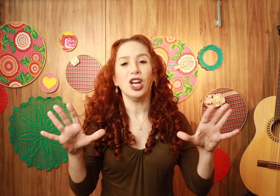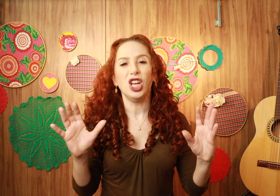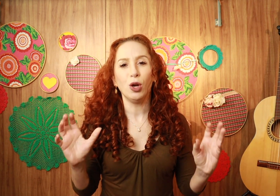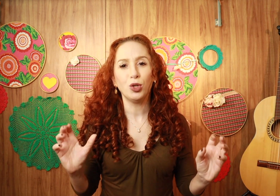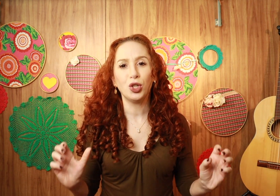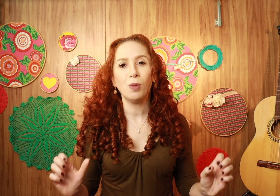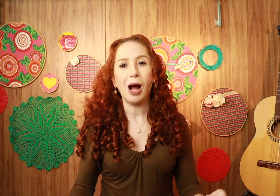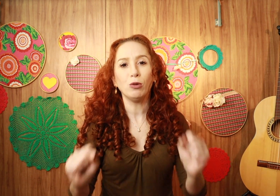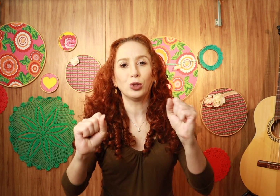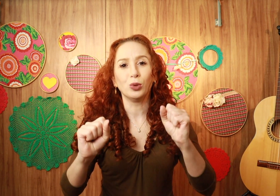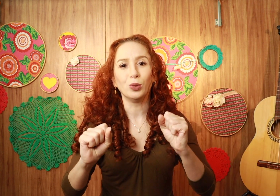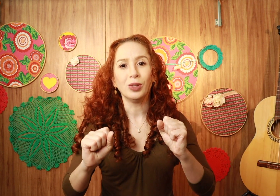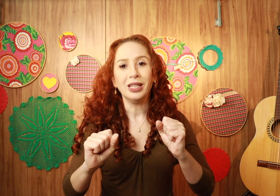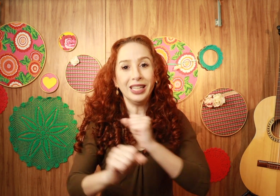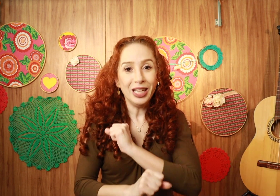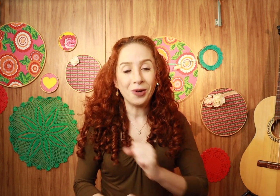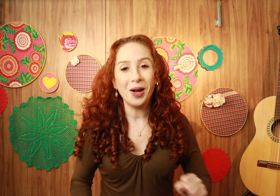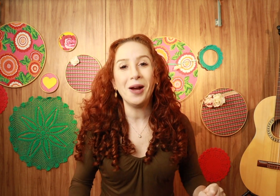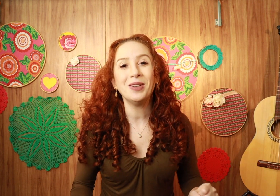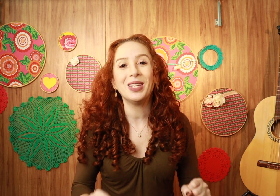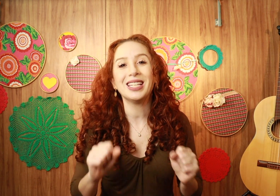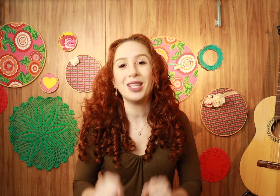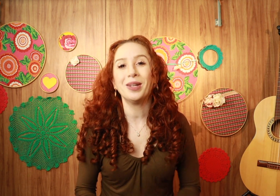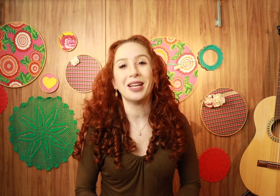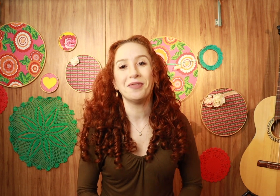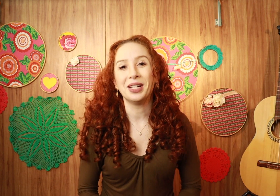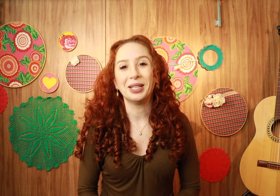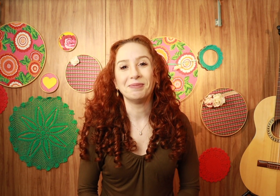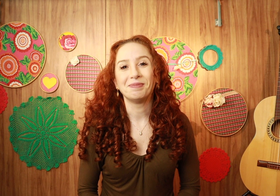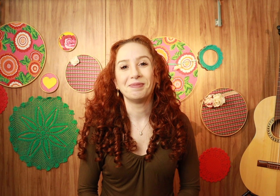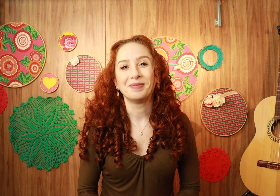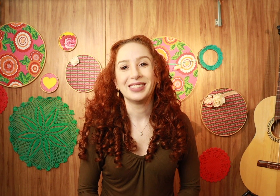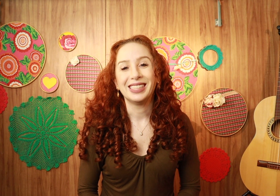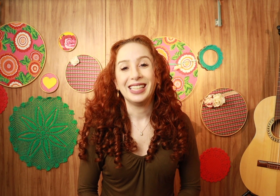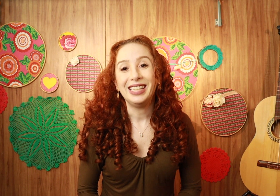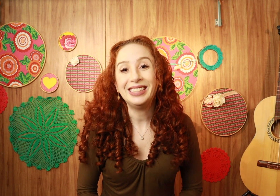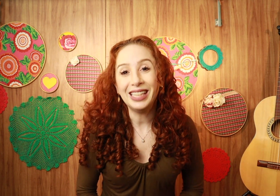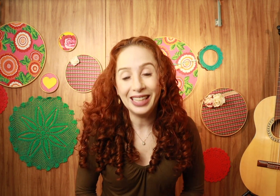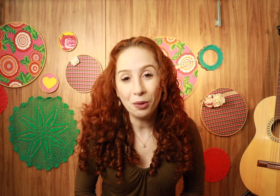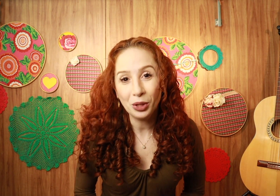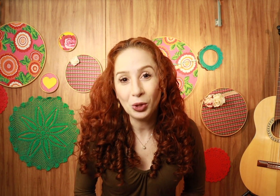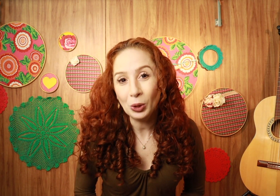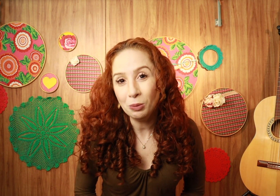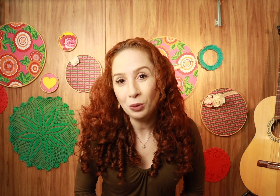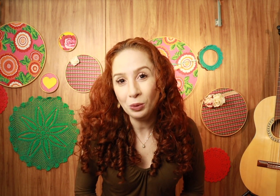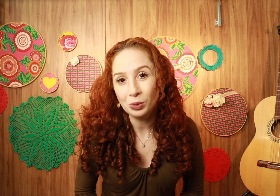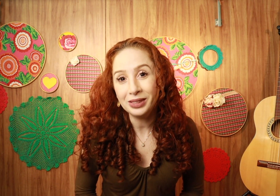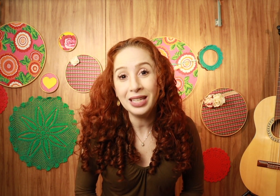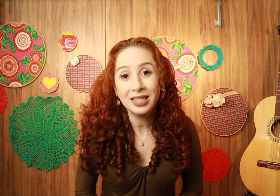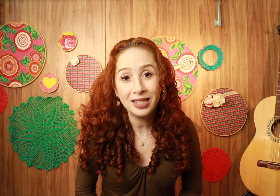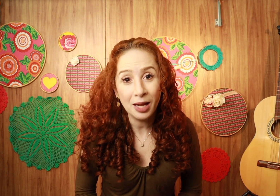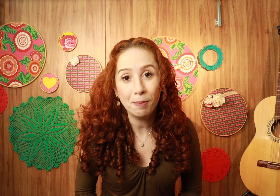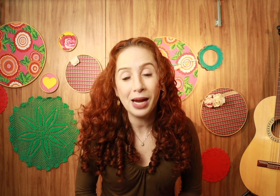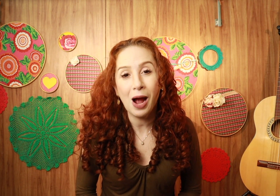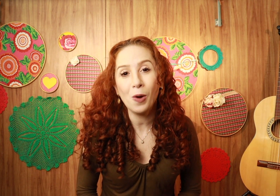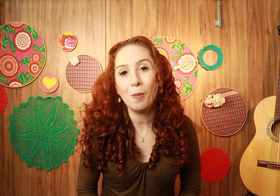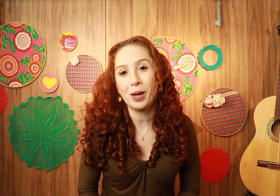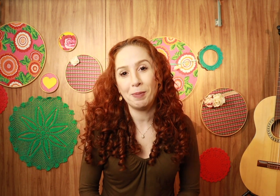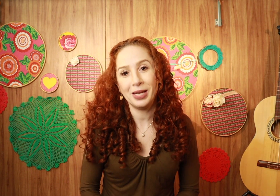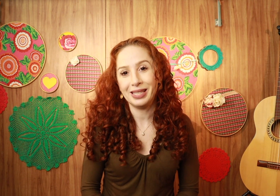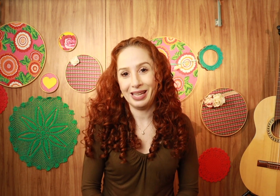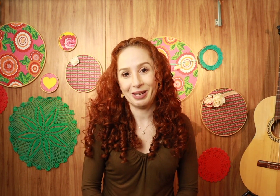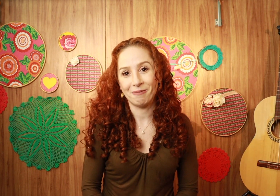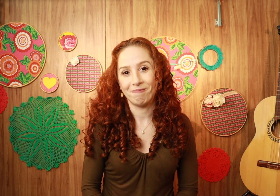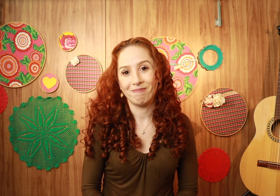patas e rugiu alto e correu em direção à savana. Entendeu que todo mundo tem sempre algo